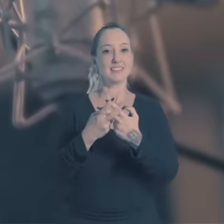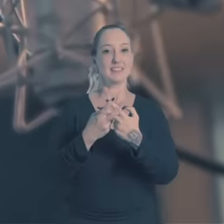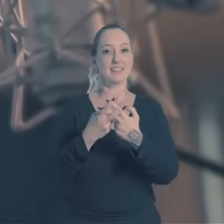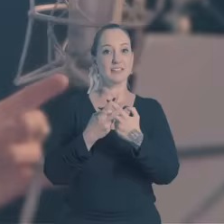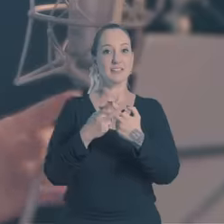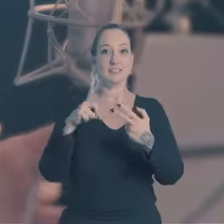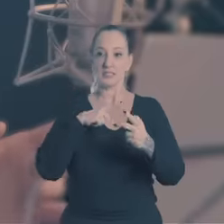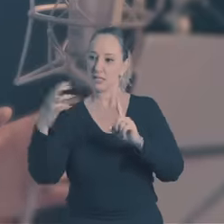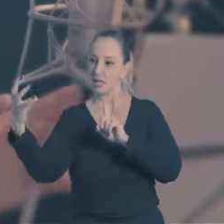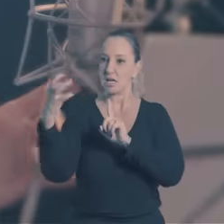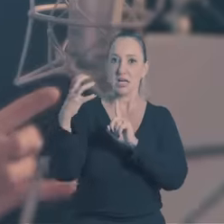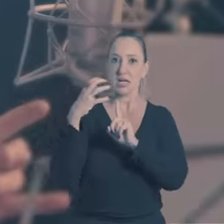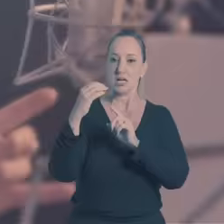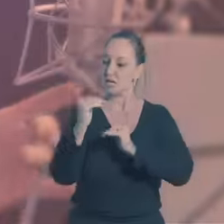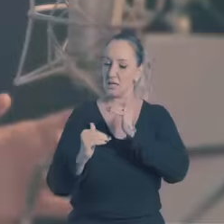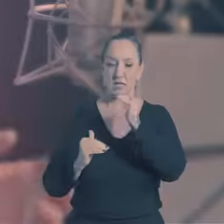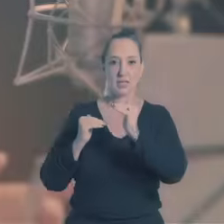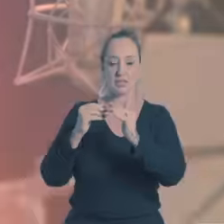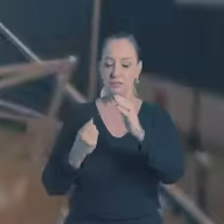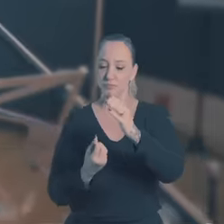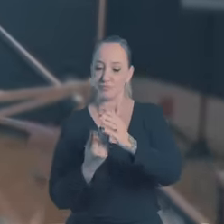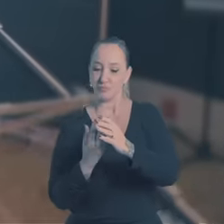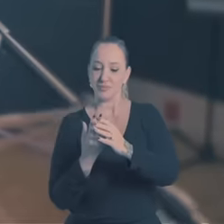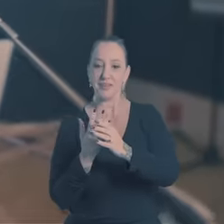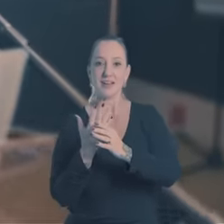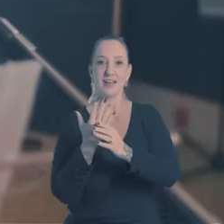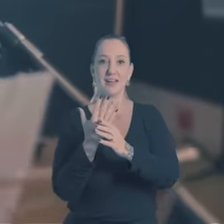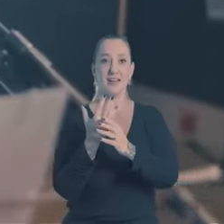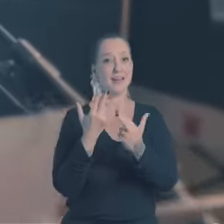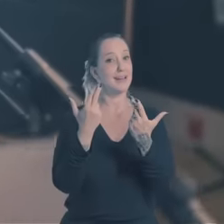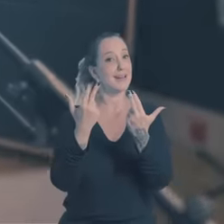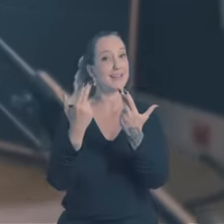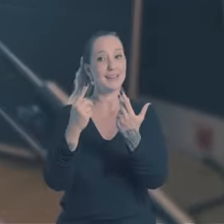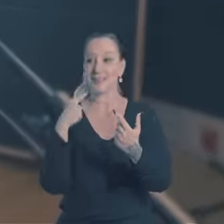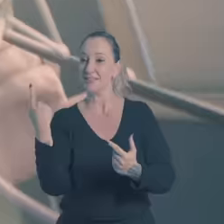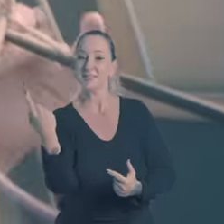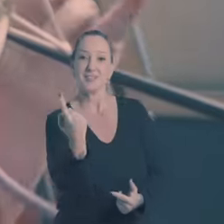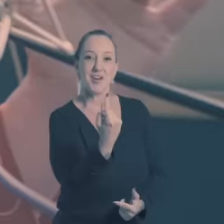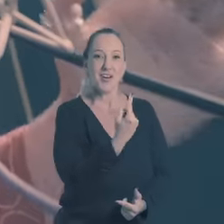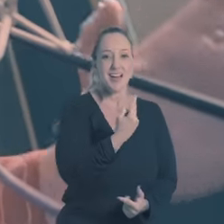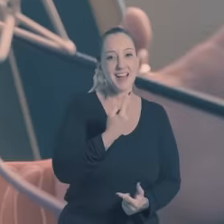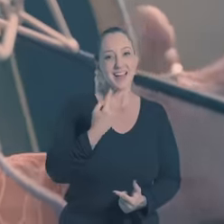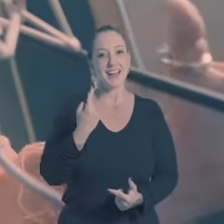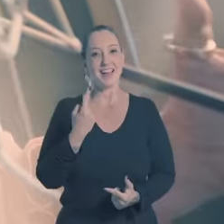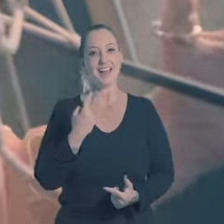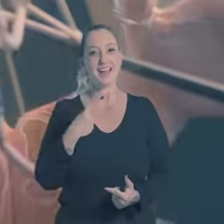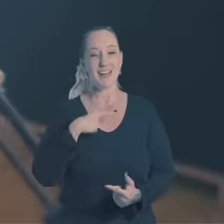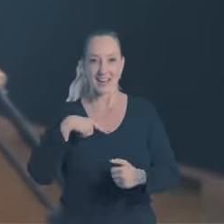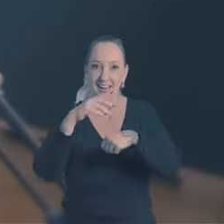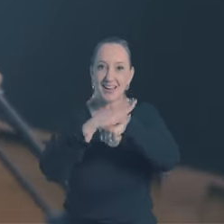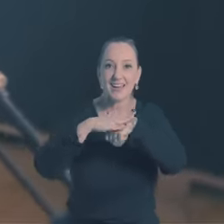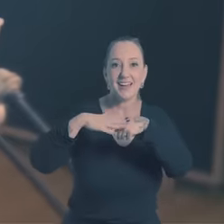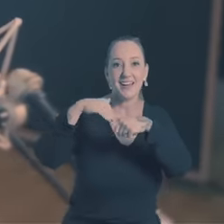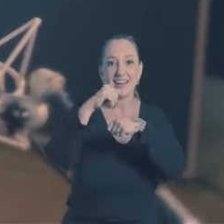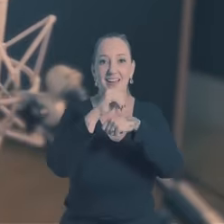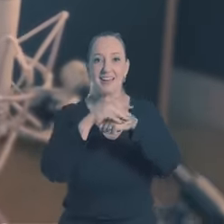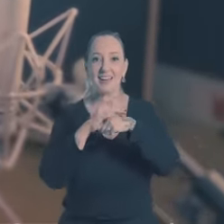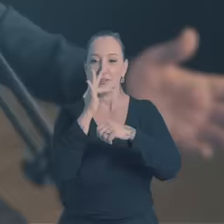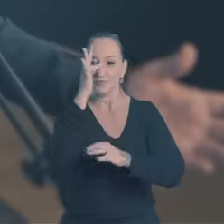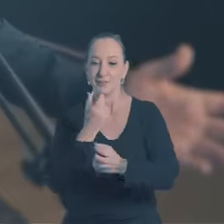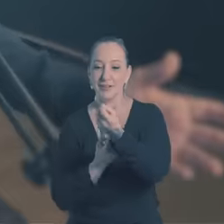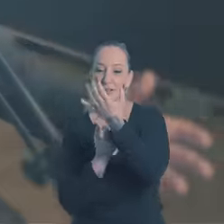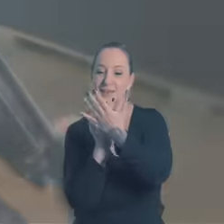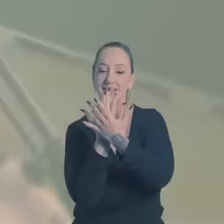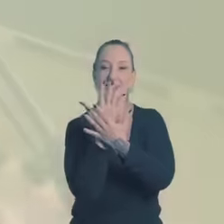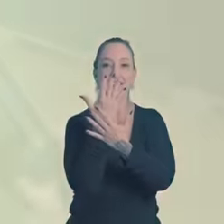Se tem muita pressão, não desenvolve a semente. É a mesma coisa com a gente, que é pra ser gentil como foda pra